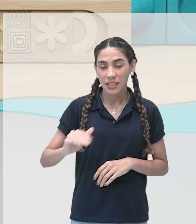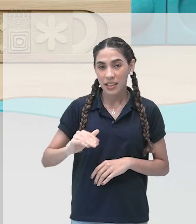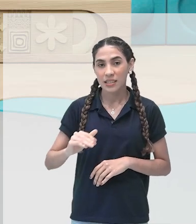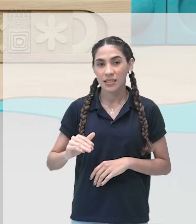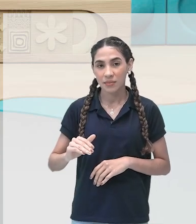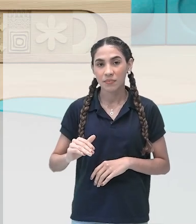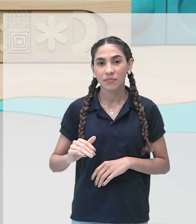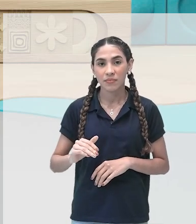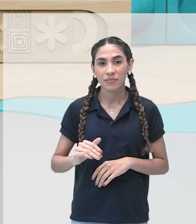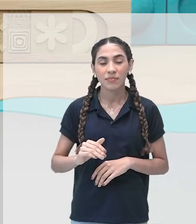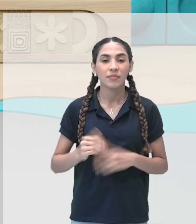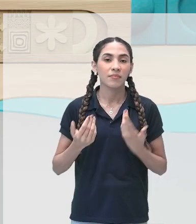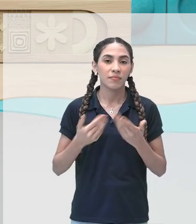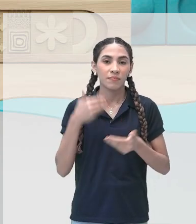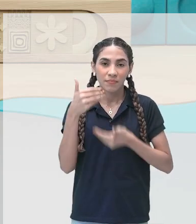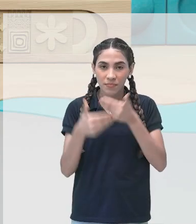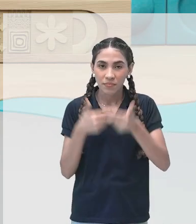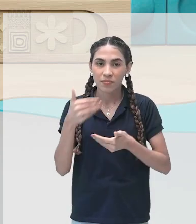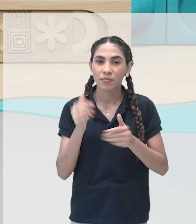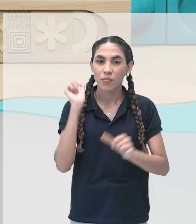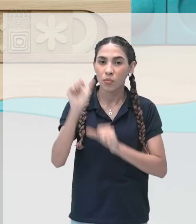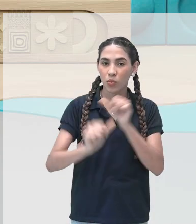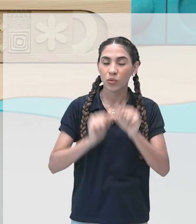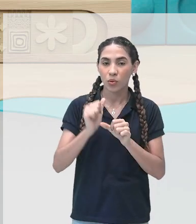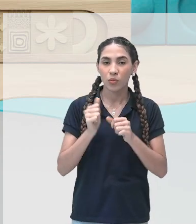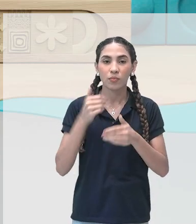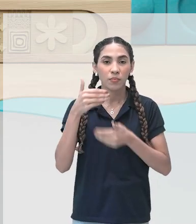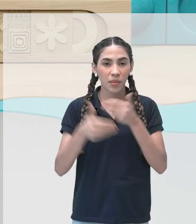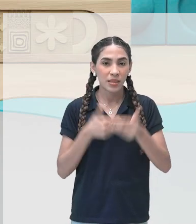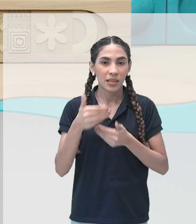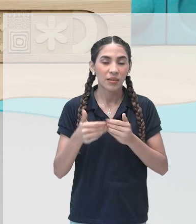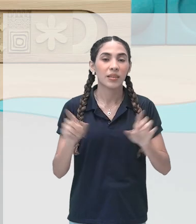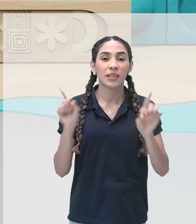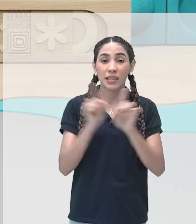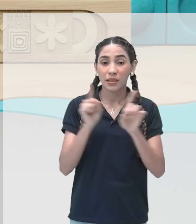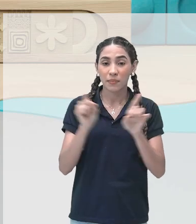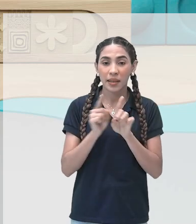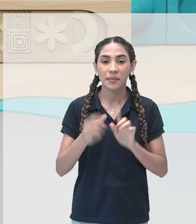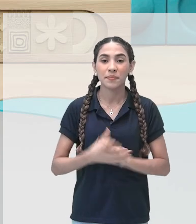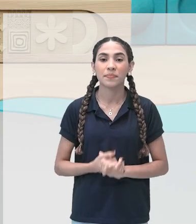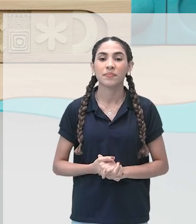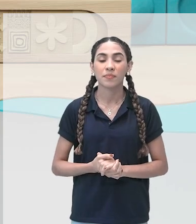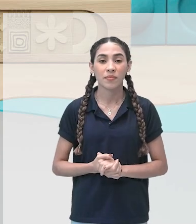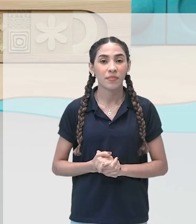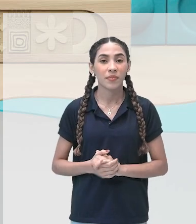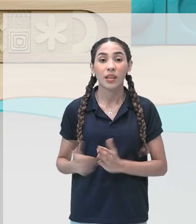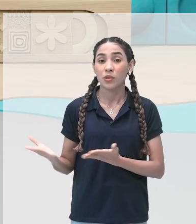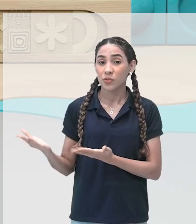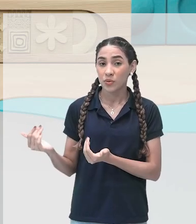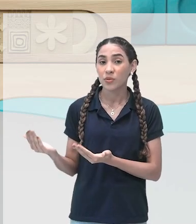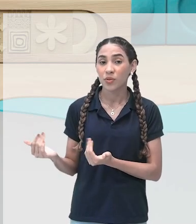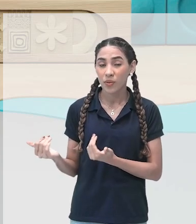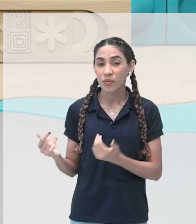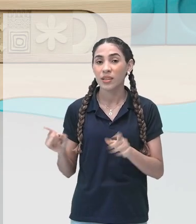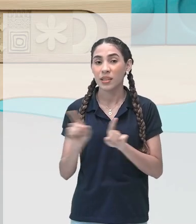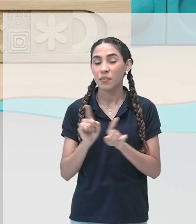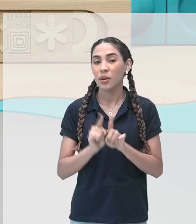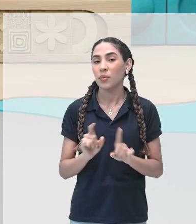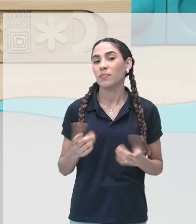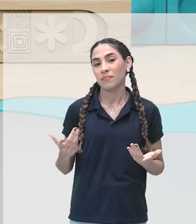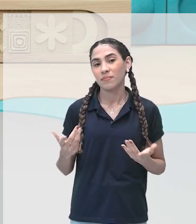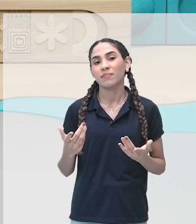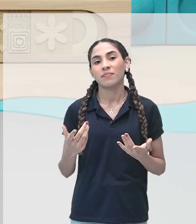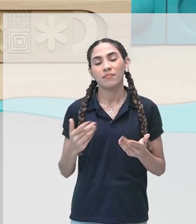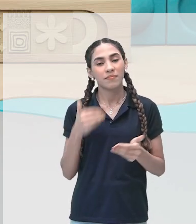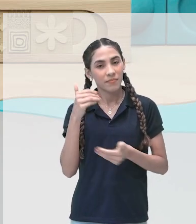é ser criança, se modificou ao passar do tempo, também a de adolescência, né, do que é ser